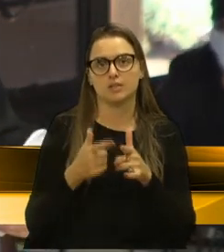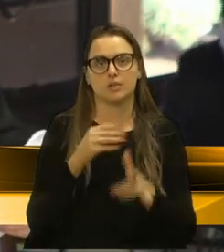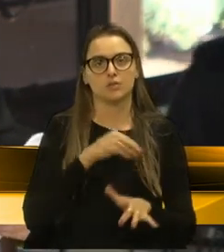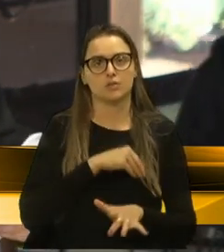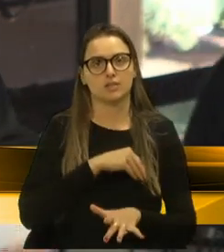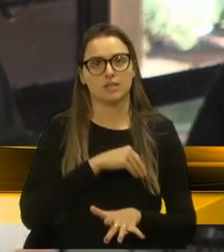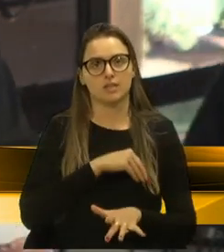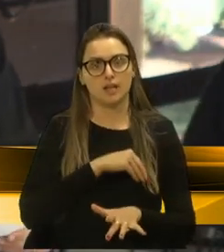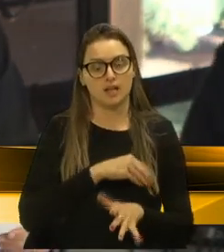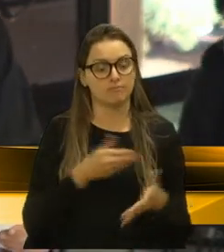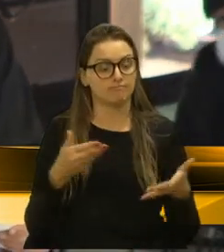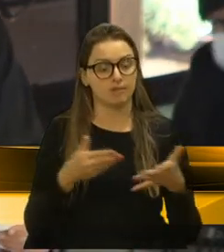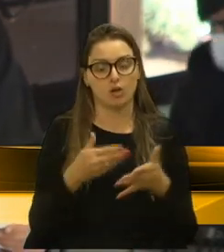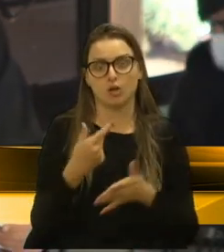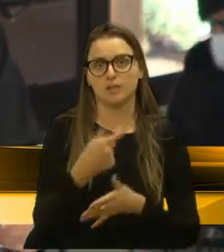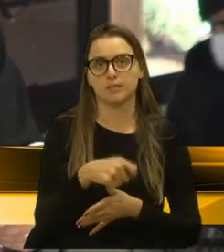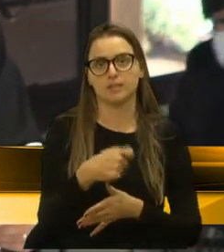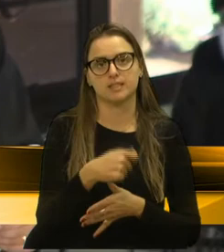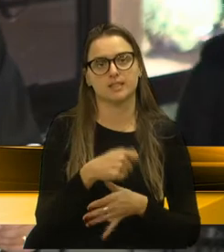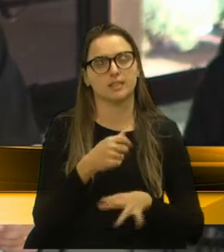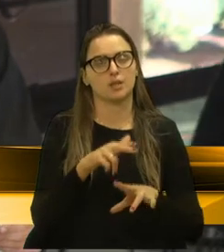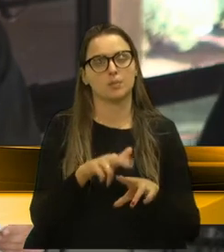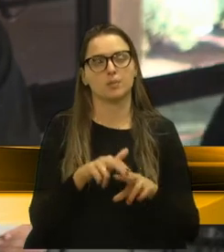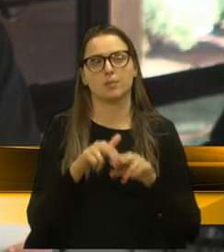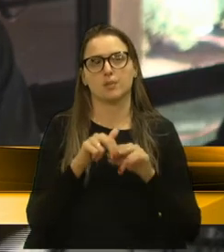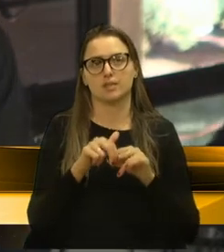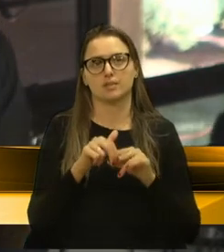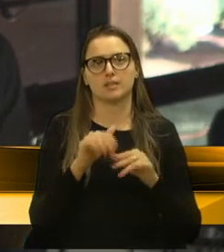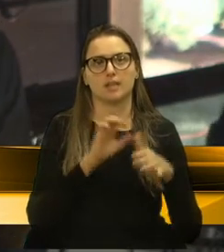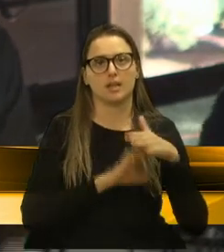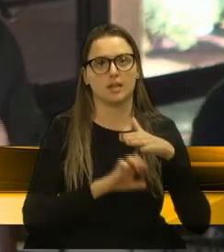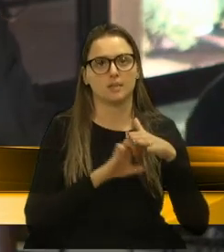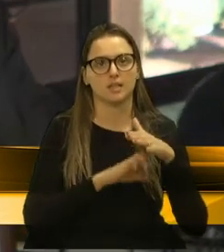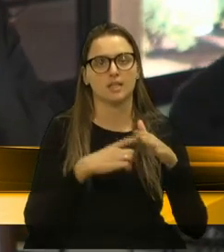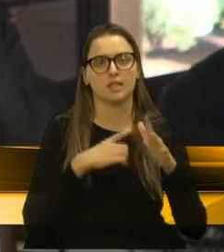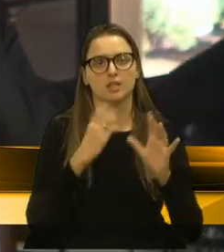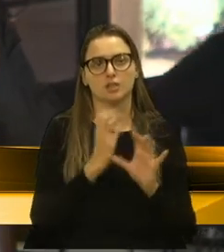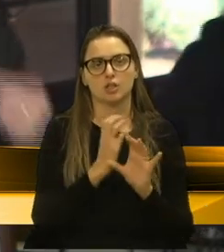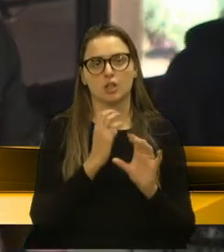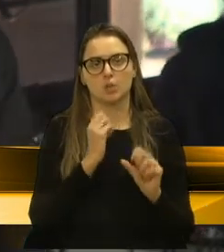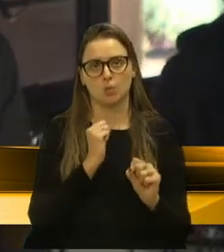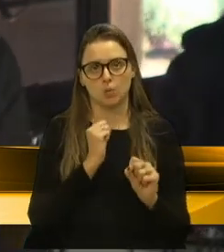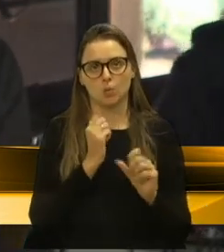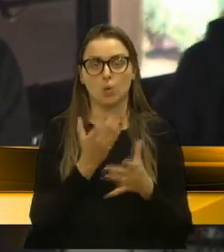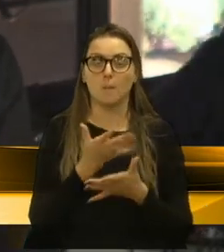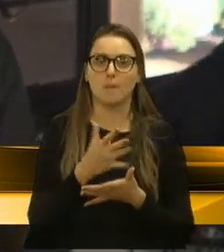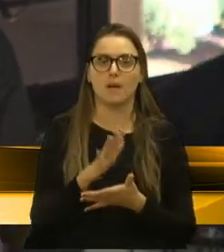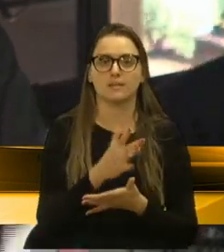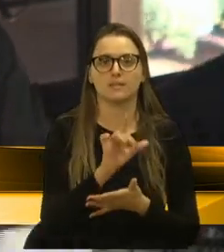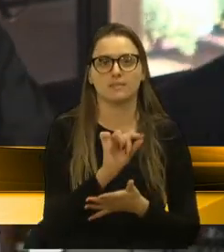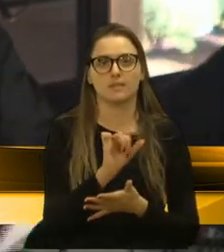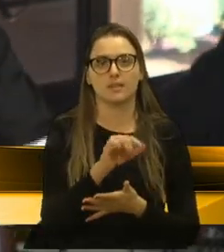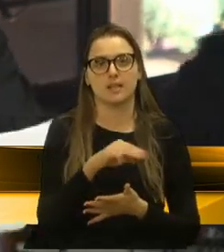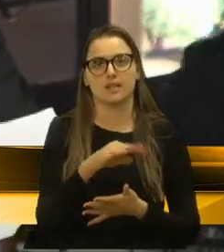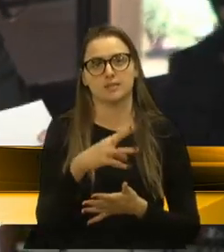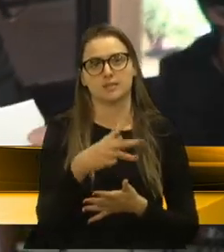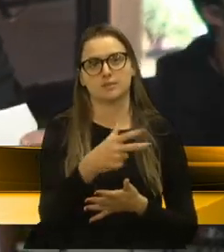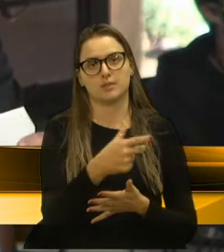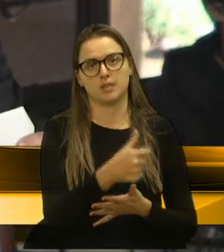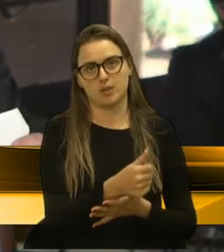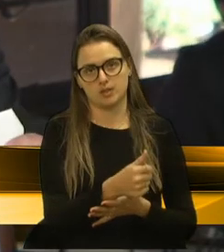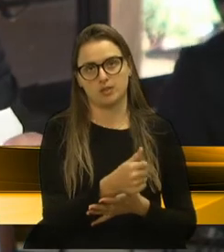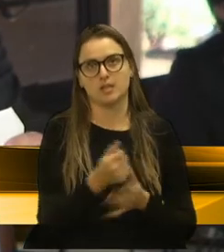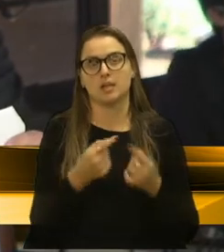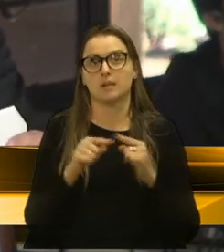sendo necessário, tendo em vista que a empresa tinha uma receita aproximada de 10 milhões. Esta